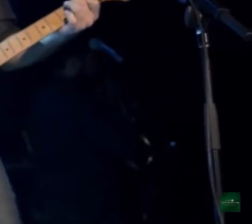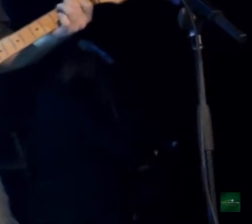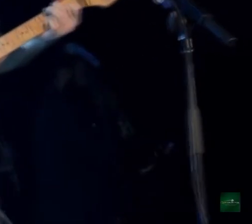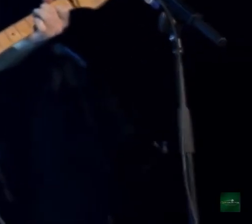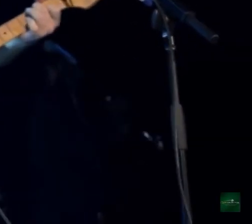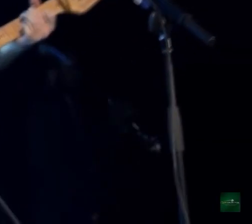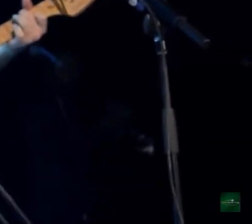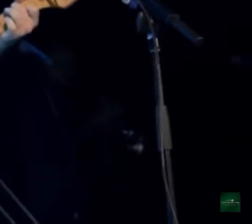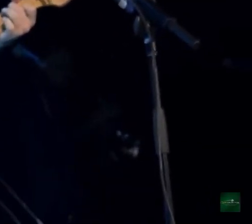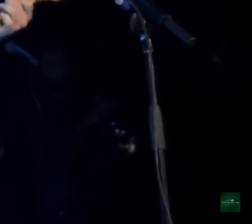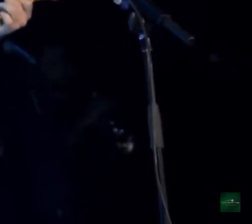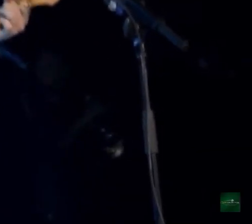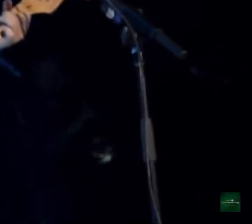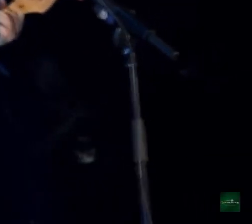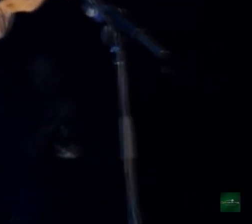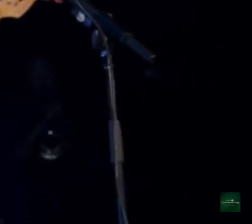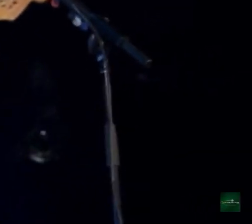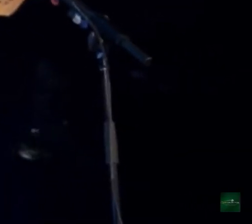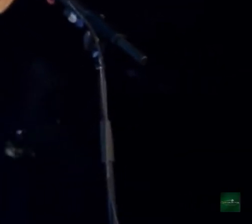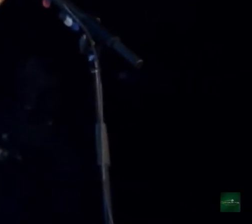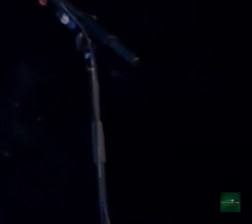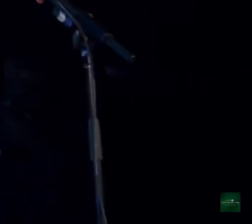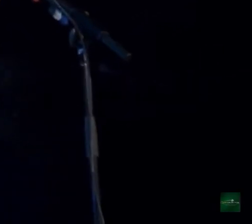I love you, Lord.